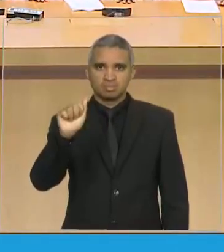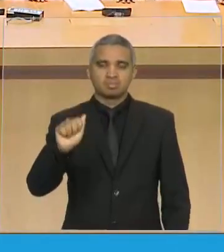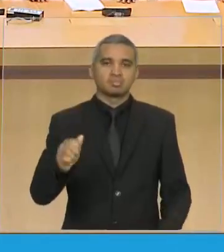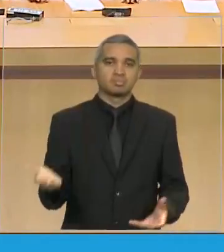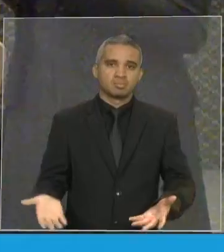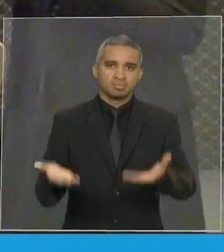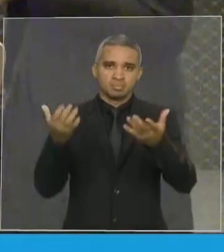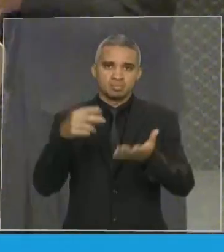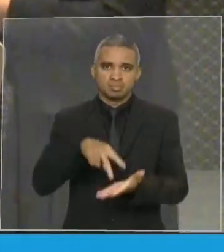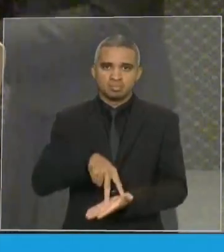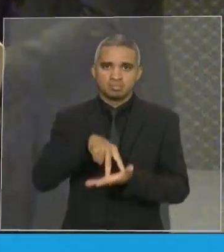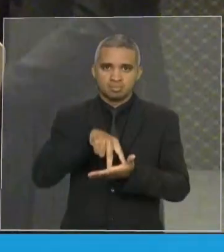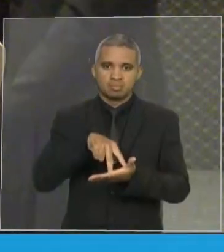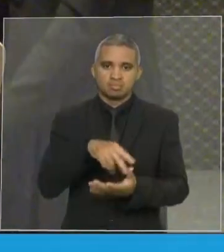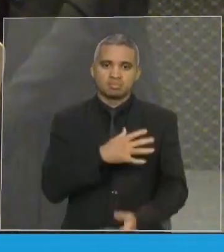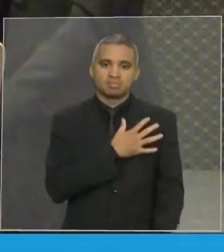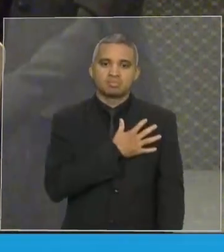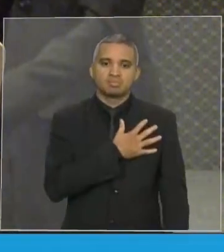hino.